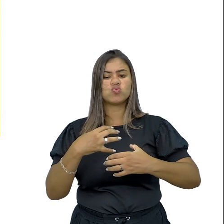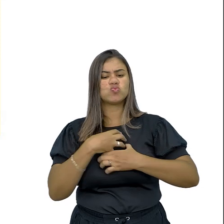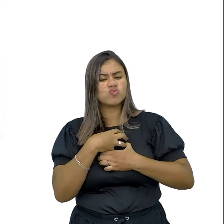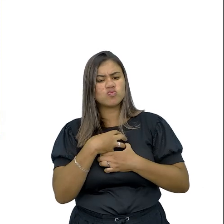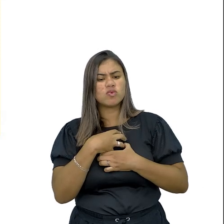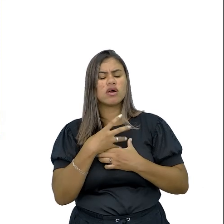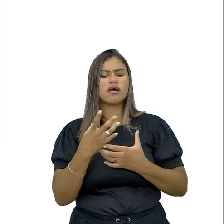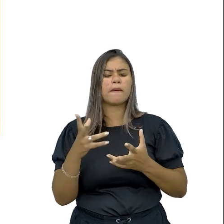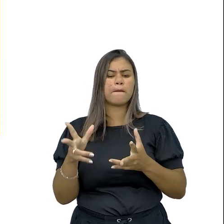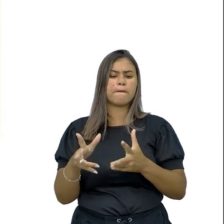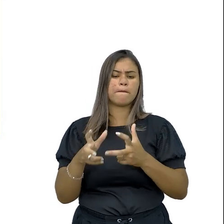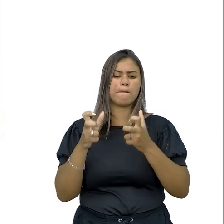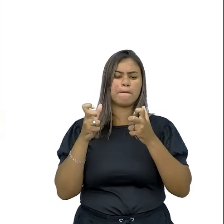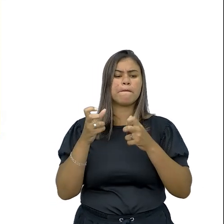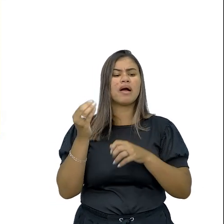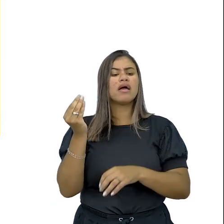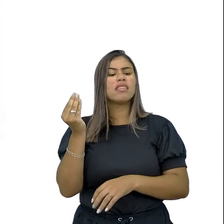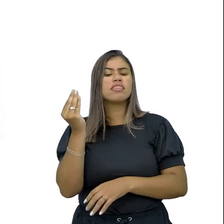conjecturar,